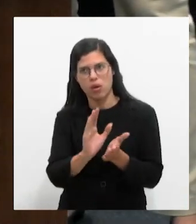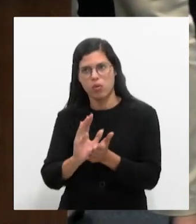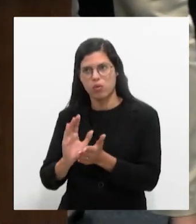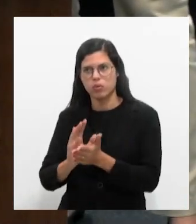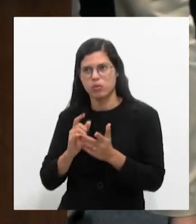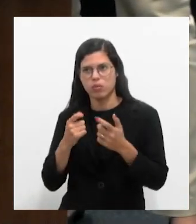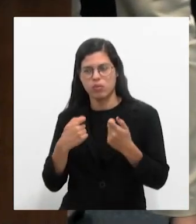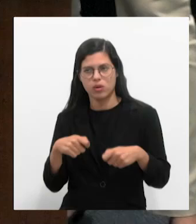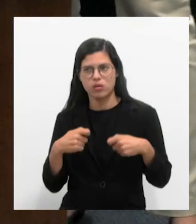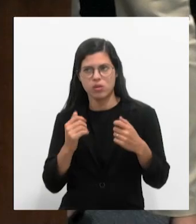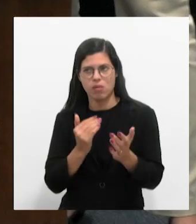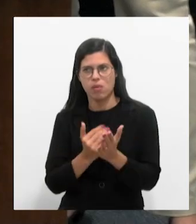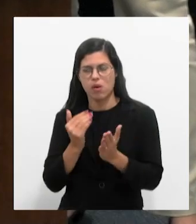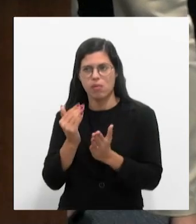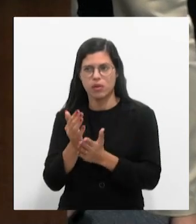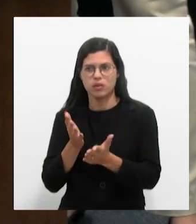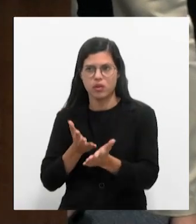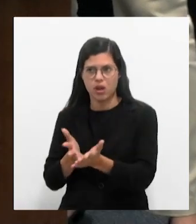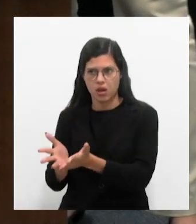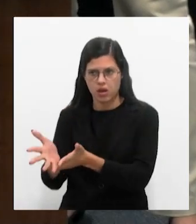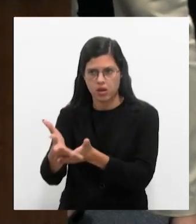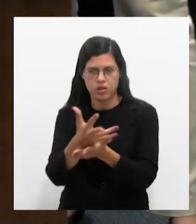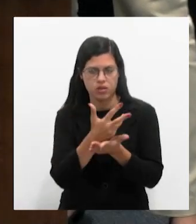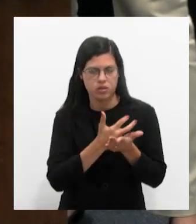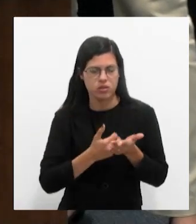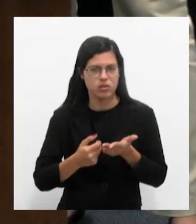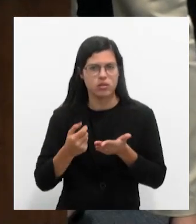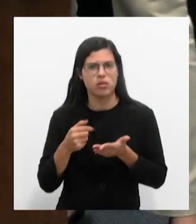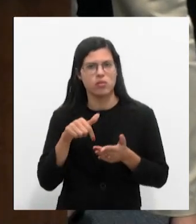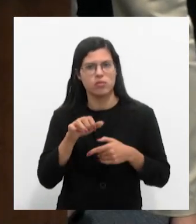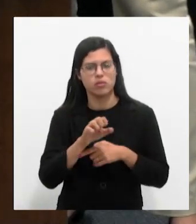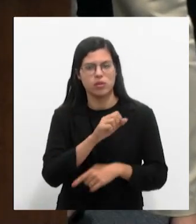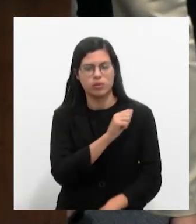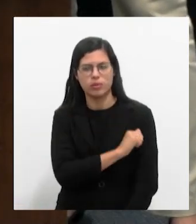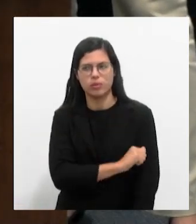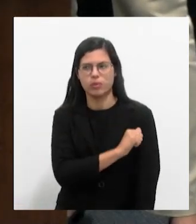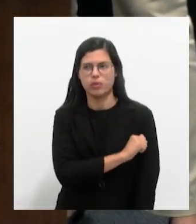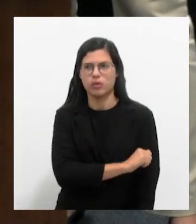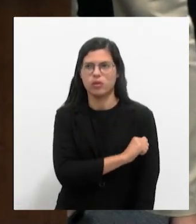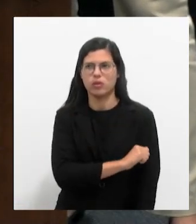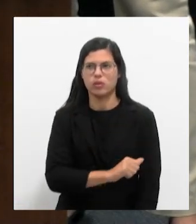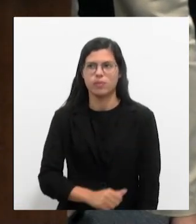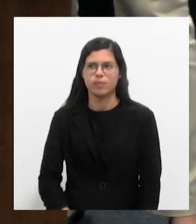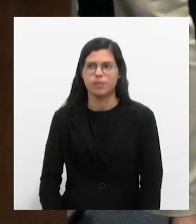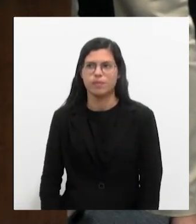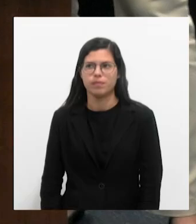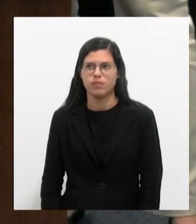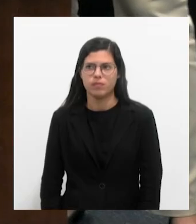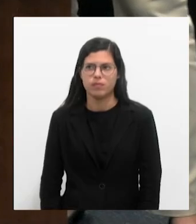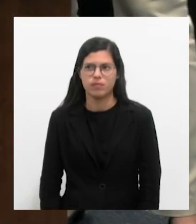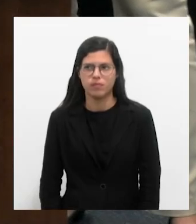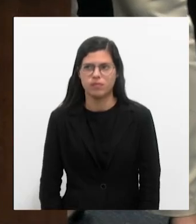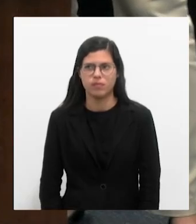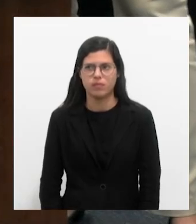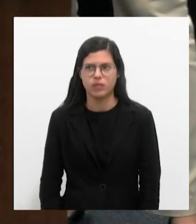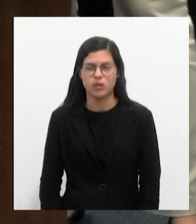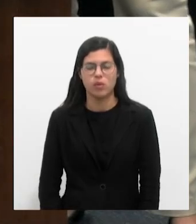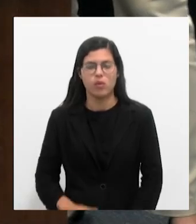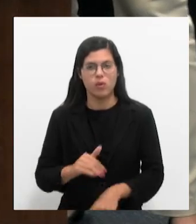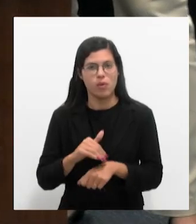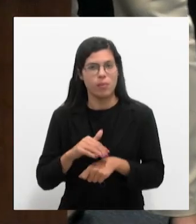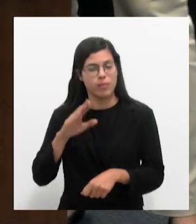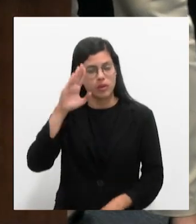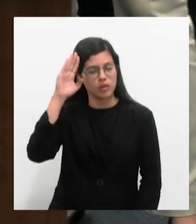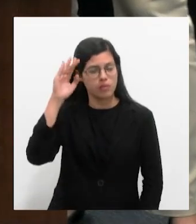precisamos aumentar a arrecadação do Estado do Rio de Janeiro. E o maior problema visceral do